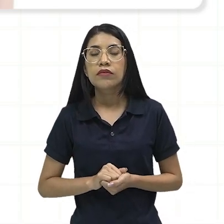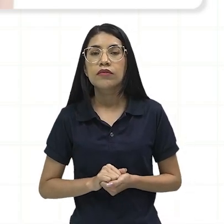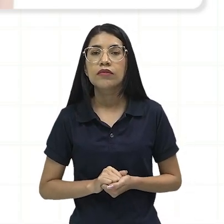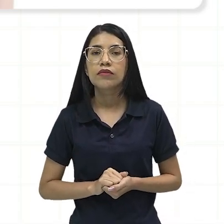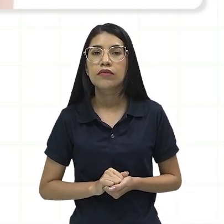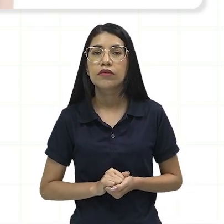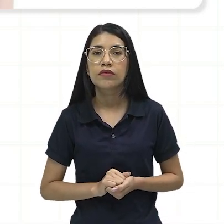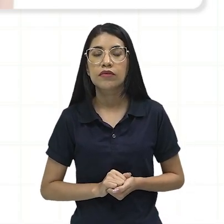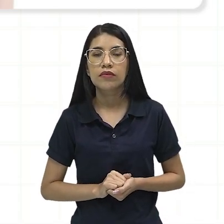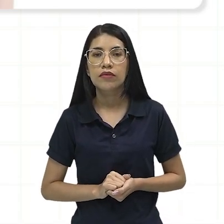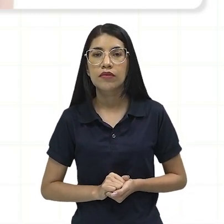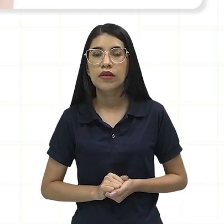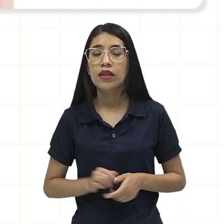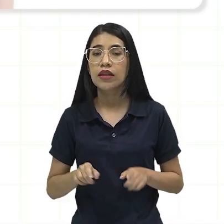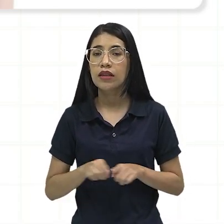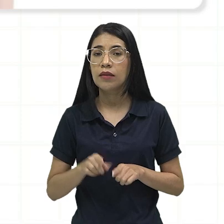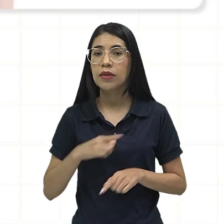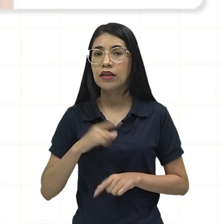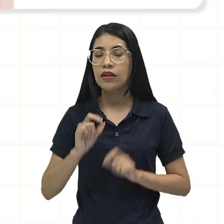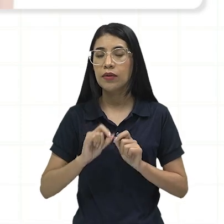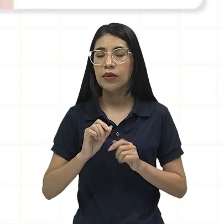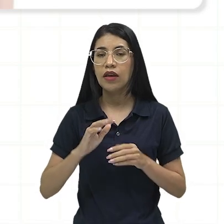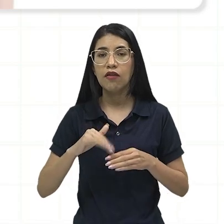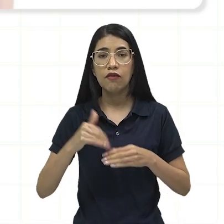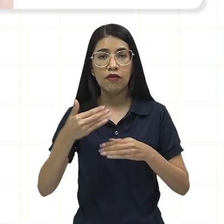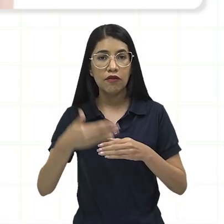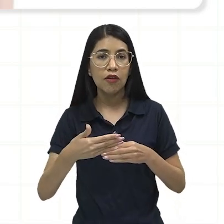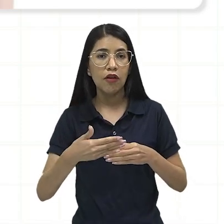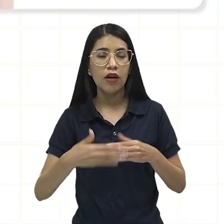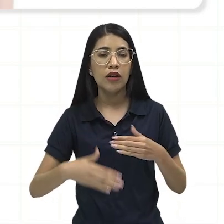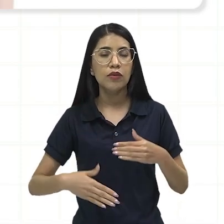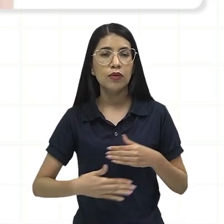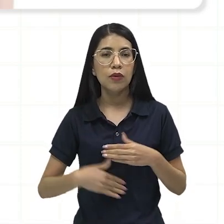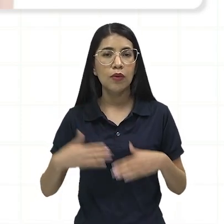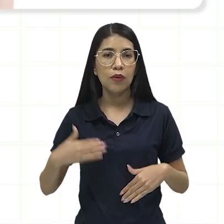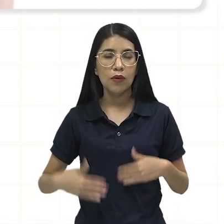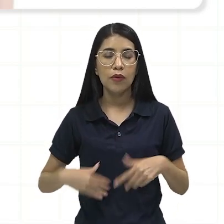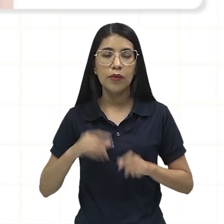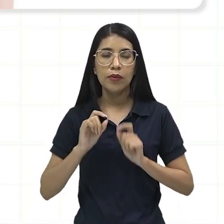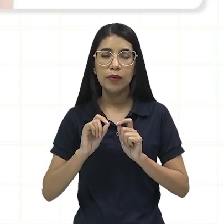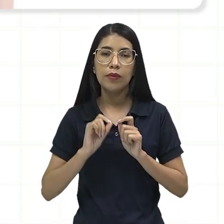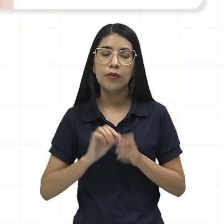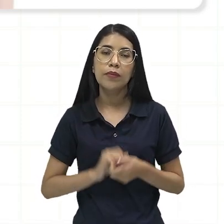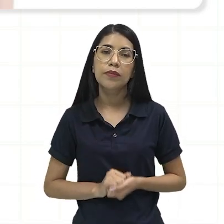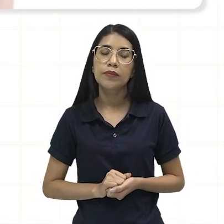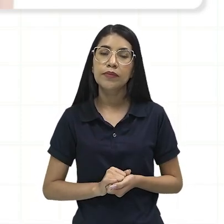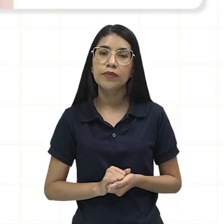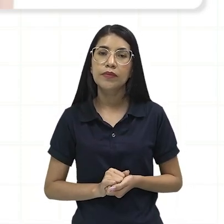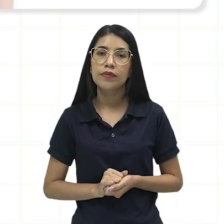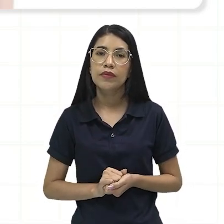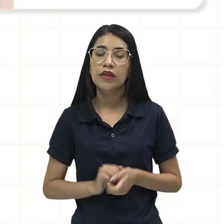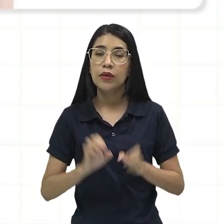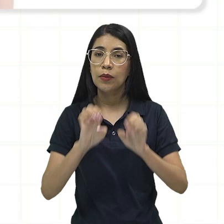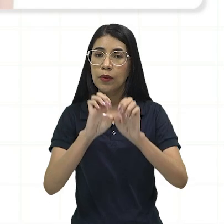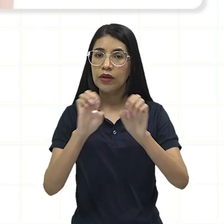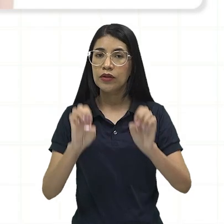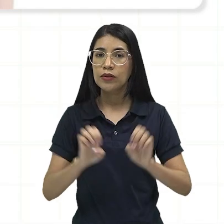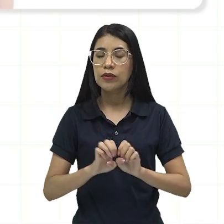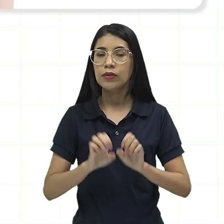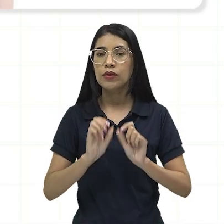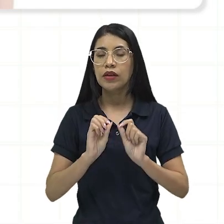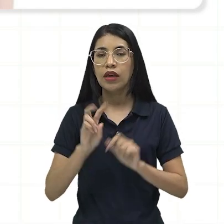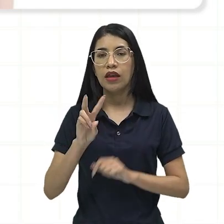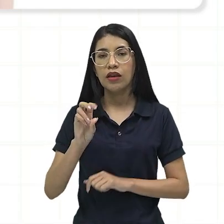a gente falou aí, olha, que existe uma região que é externa a esse conjunto. E aí a essa estrutura a gente chama